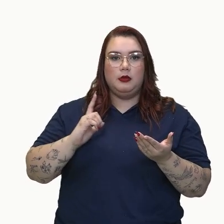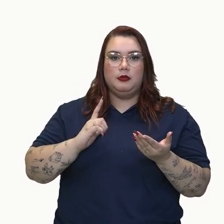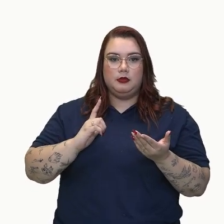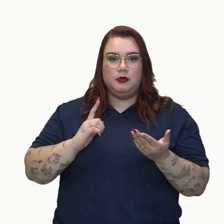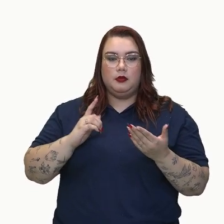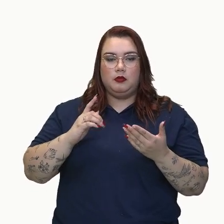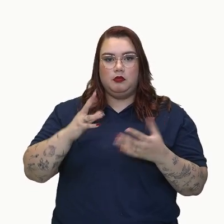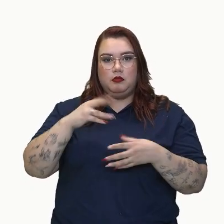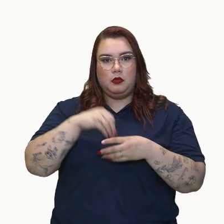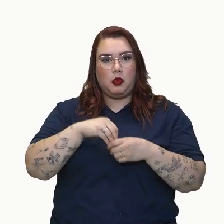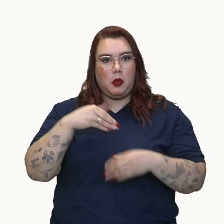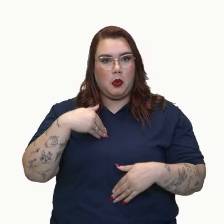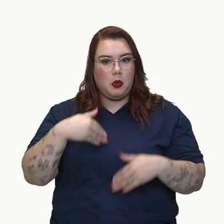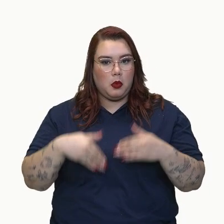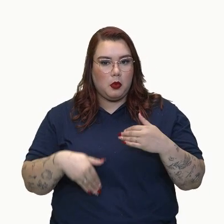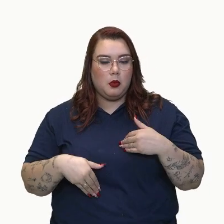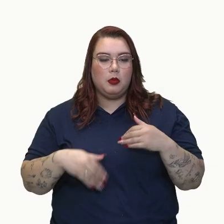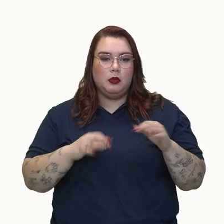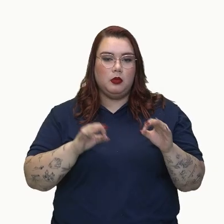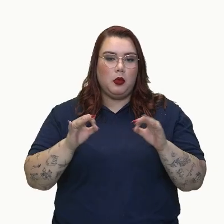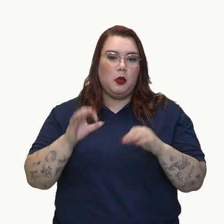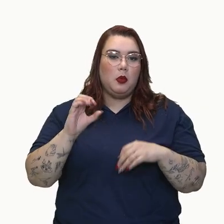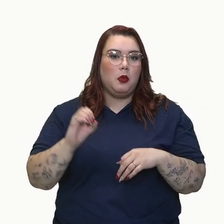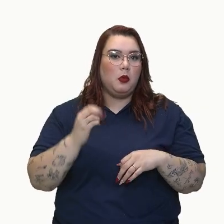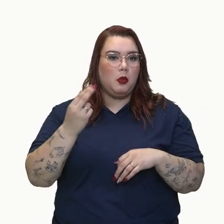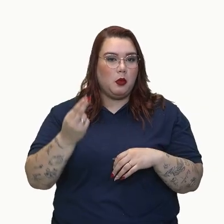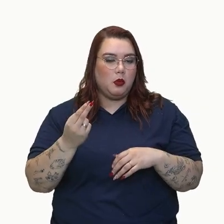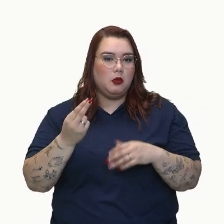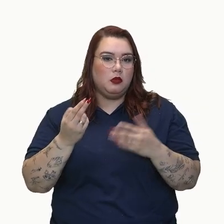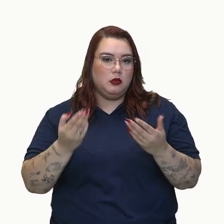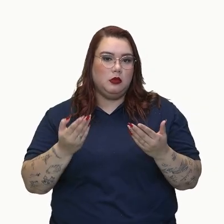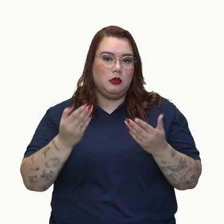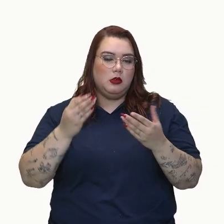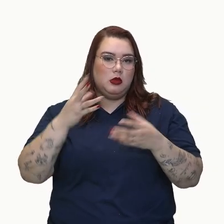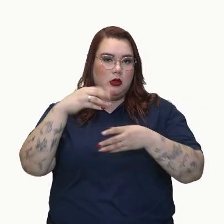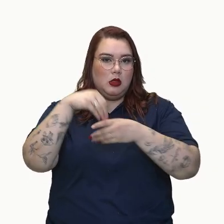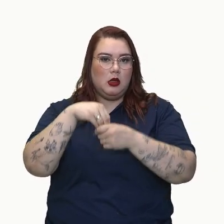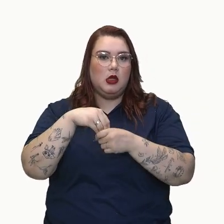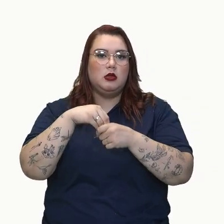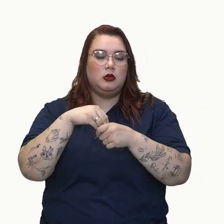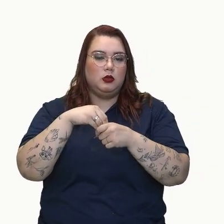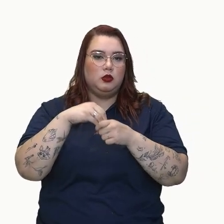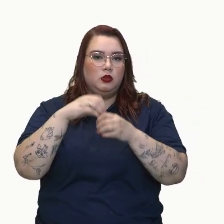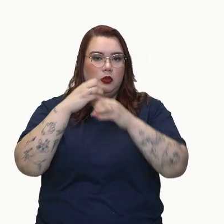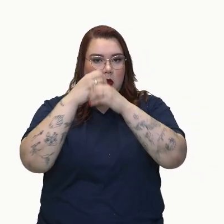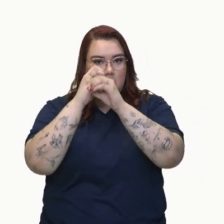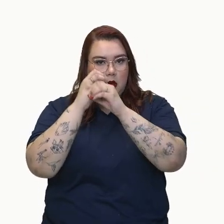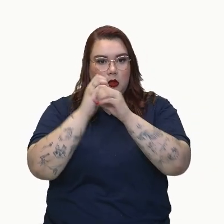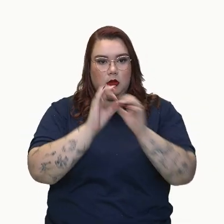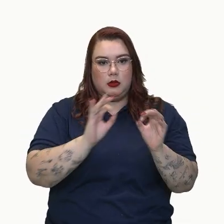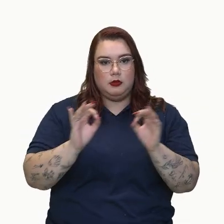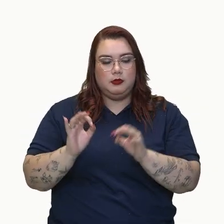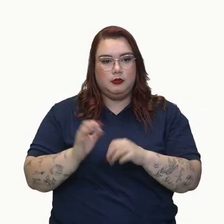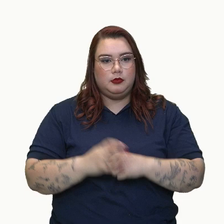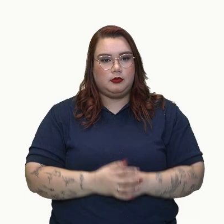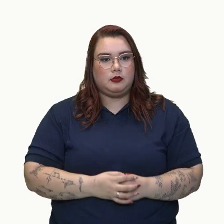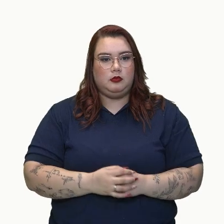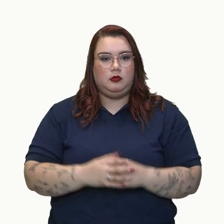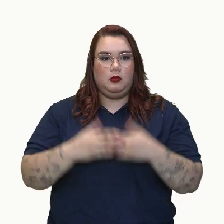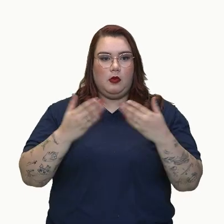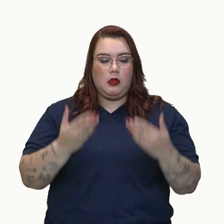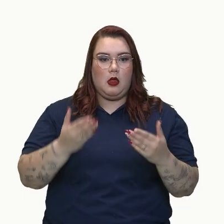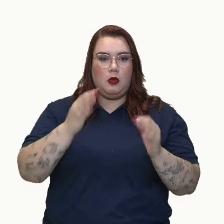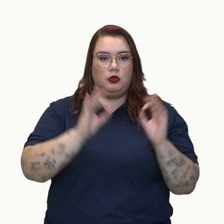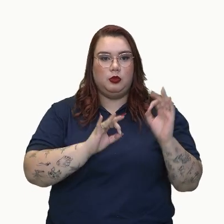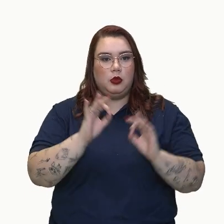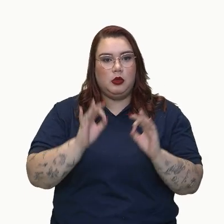nosso corpo, tá? Ou que a gente queira fazer no laboratório, tá? Então, tornando os processos químicos do corpo mais